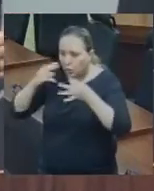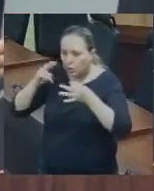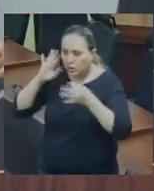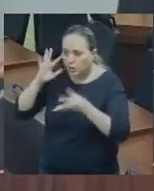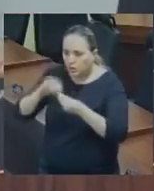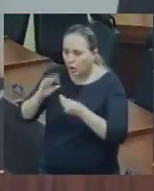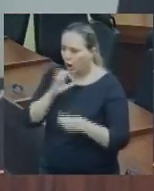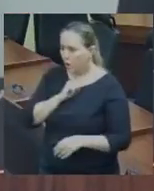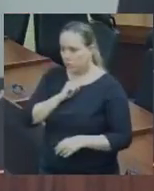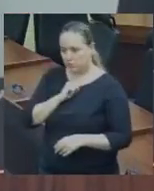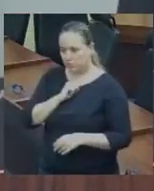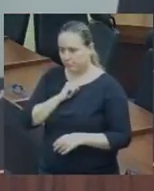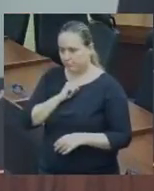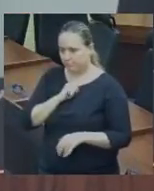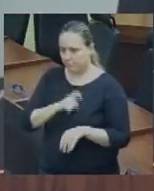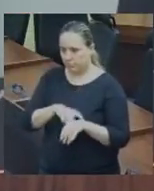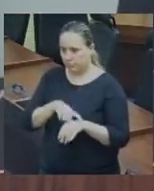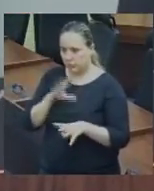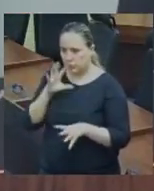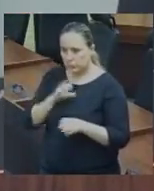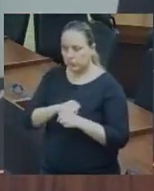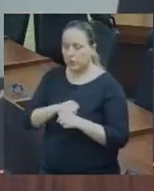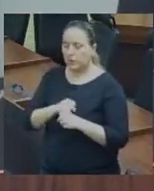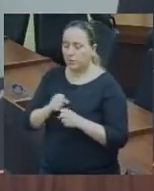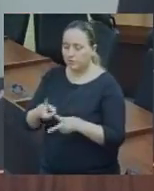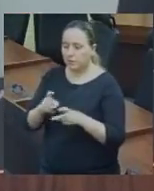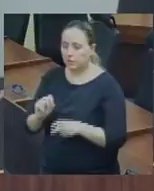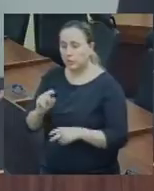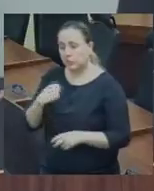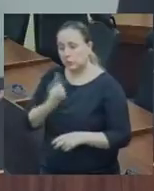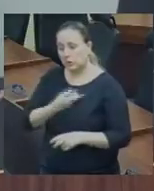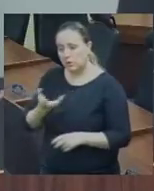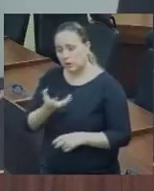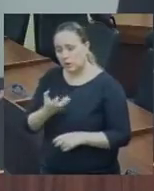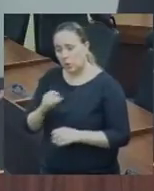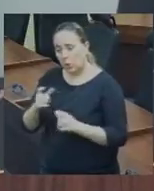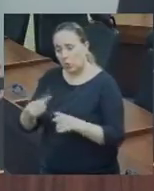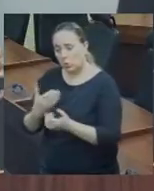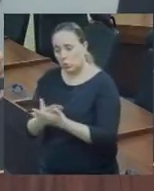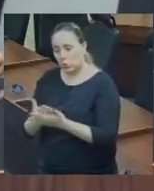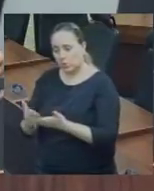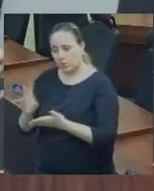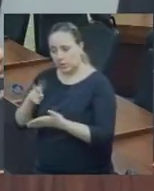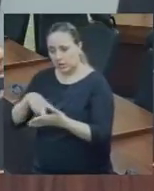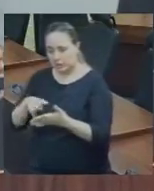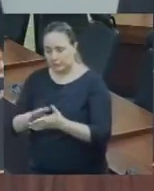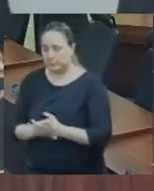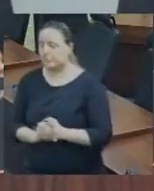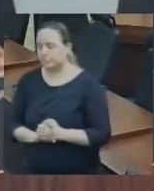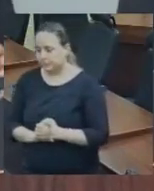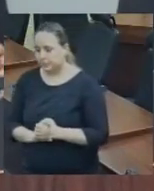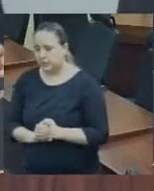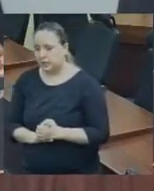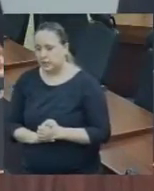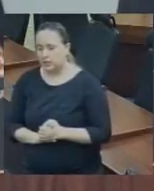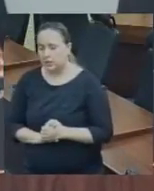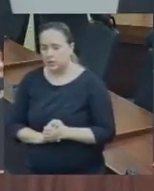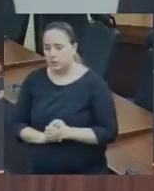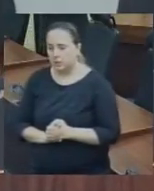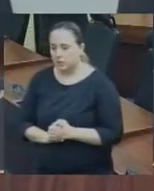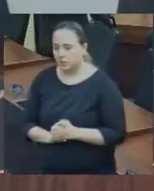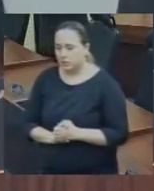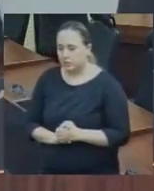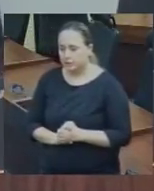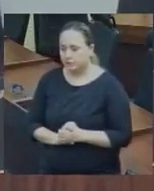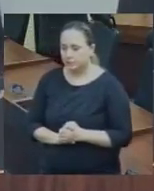rapidamente e quase instantaneamente já detectamos o que nós devemos como por onde nós devemos começar a ler é o que é